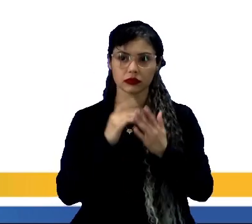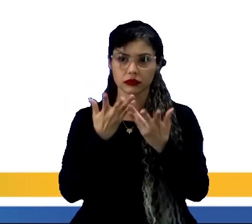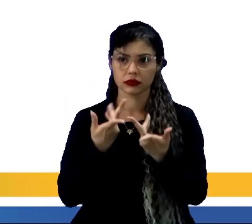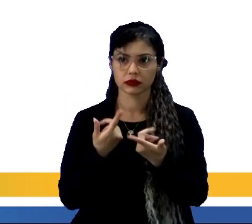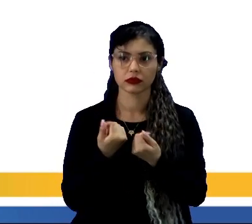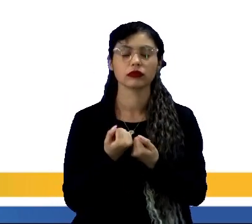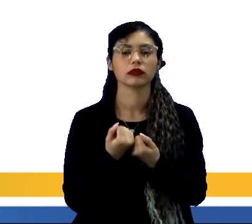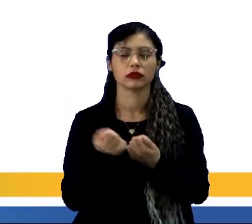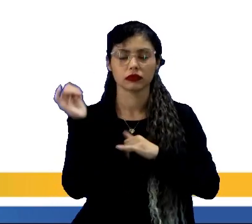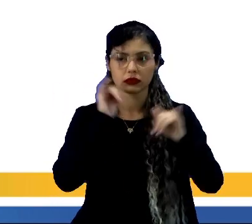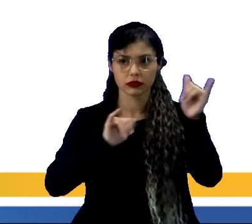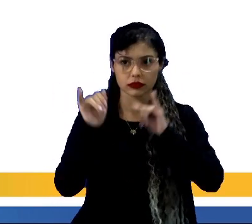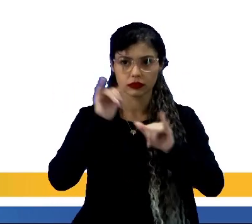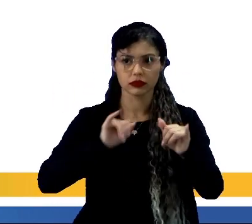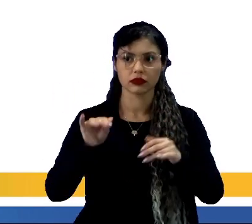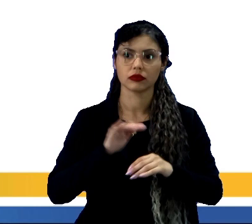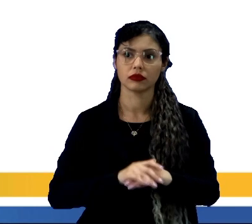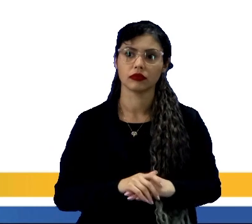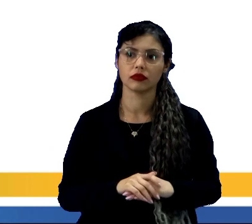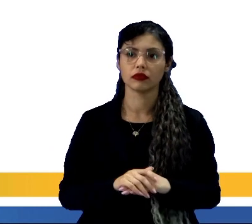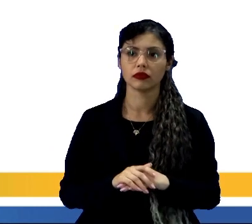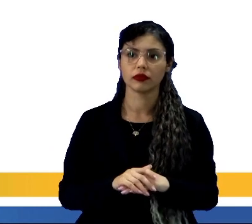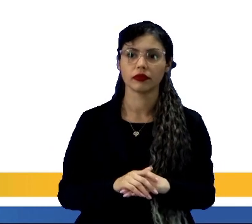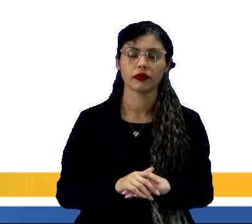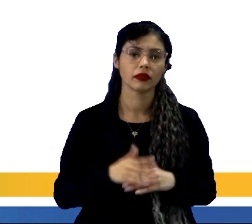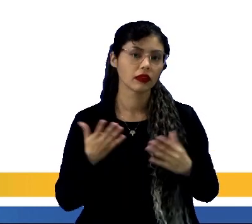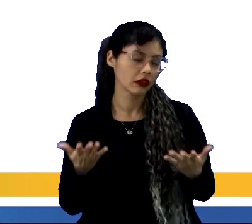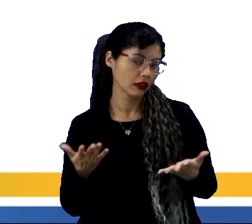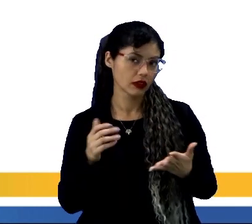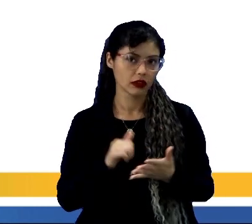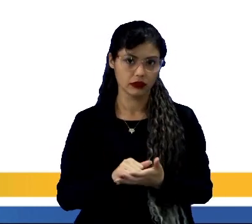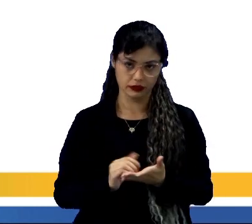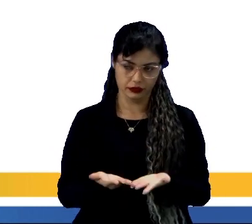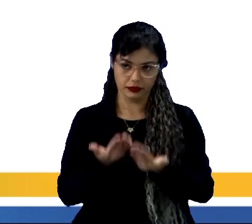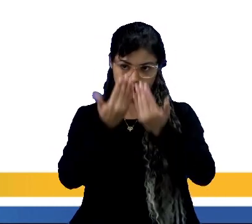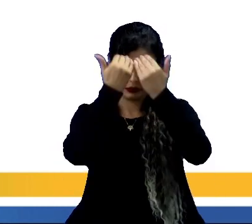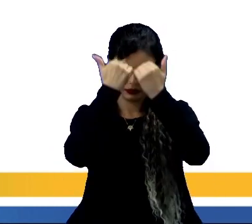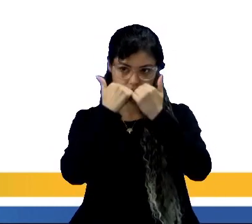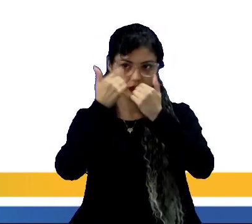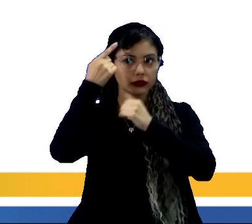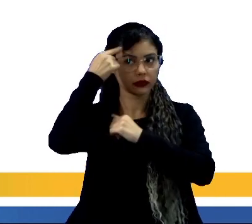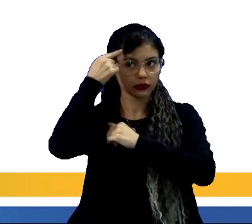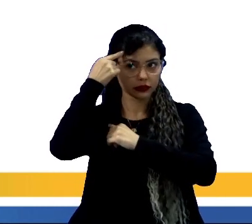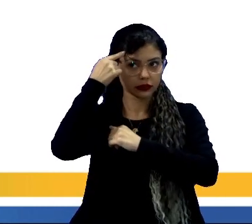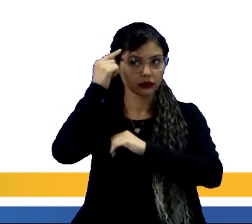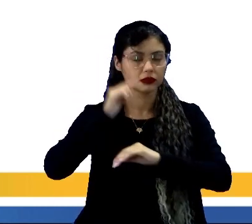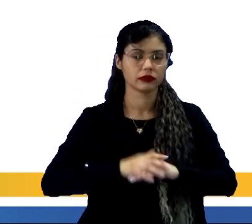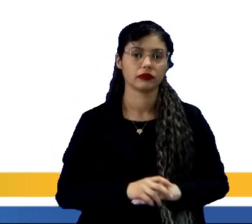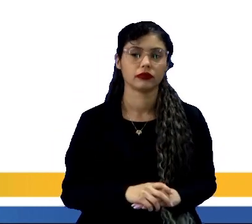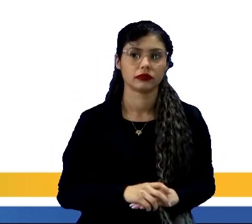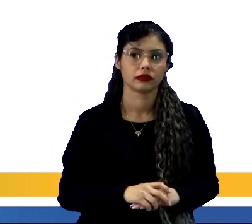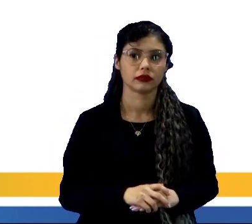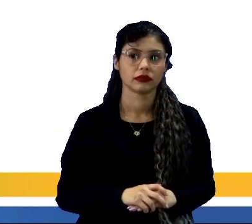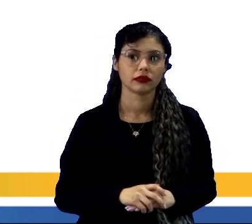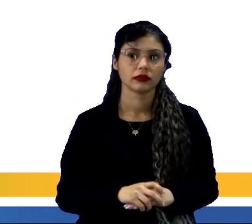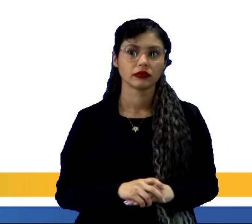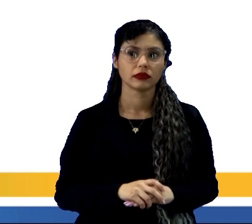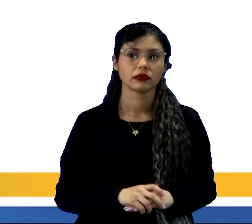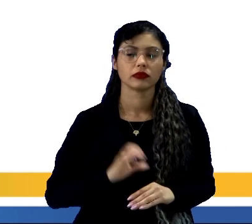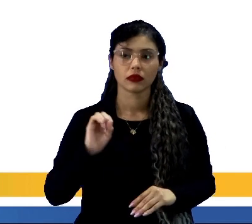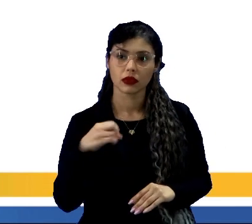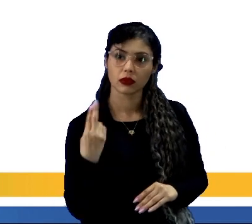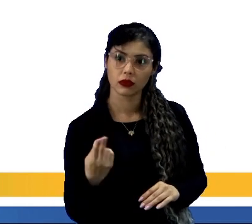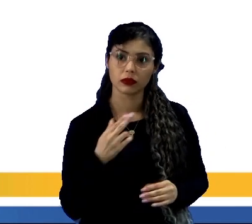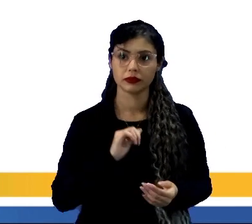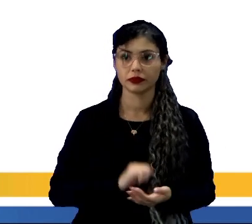e habilidade de acessar essas informações na mente. Ou seja, está lá guardado aqui na nossa mente, na nossa memória.